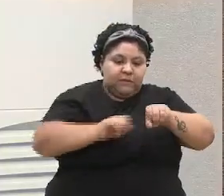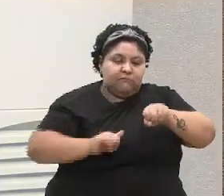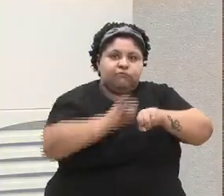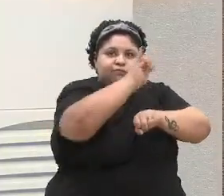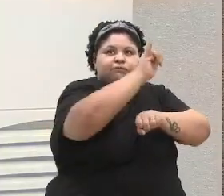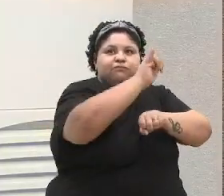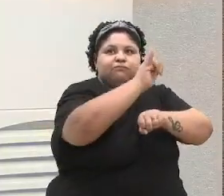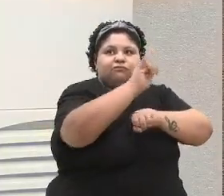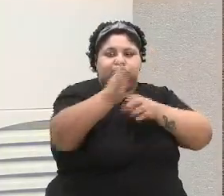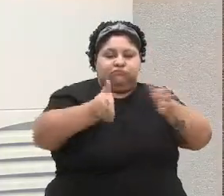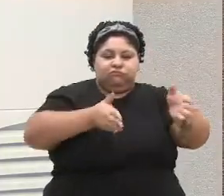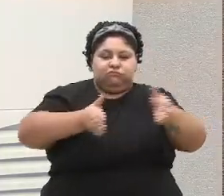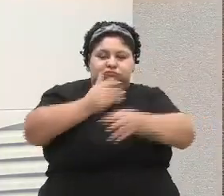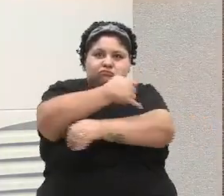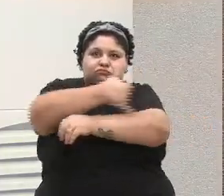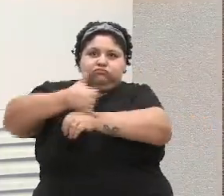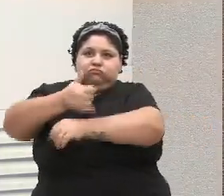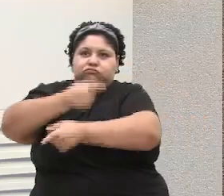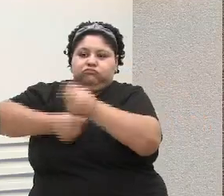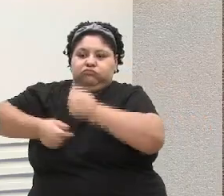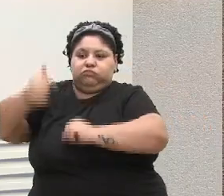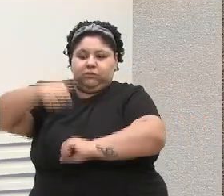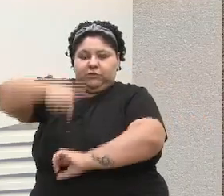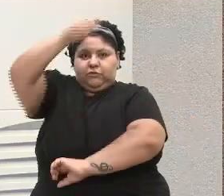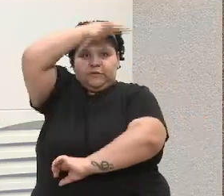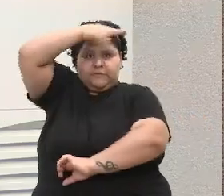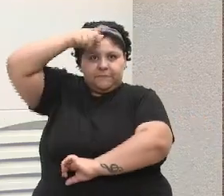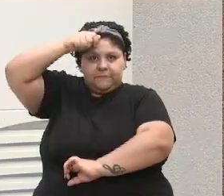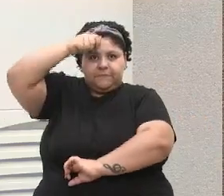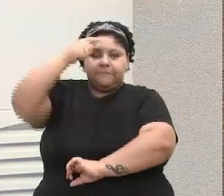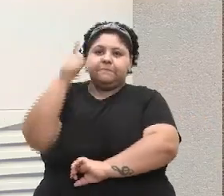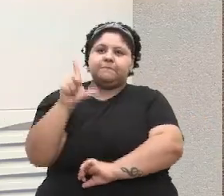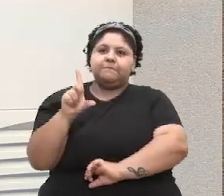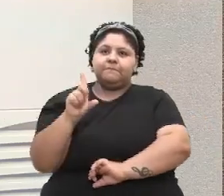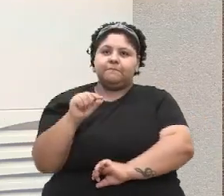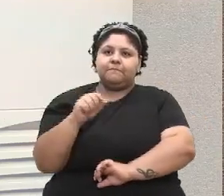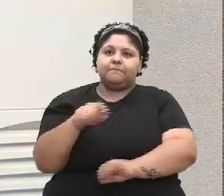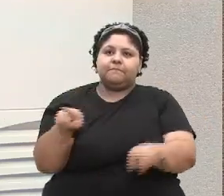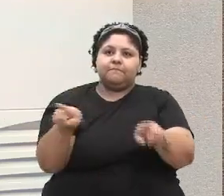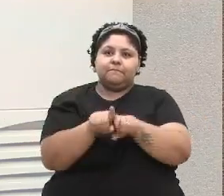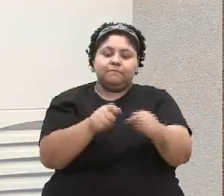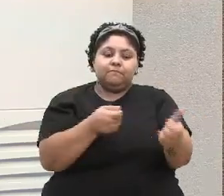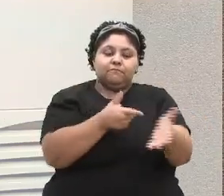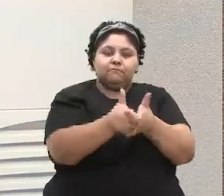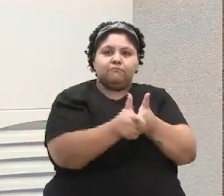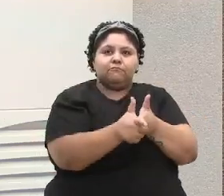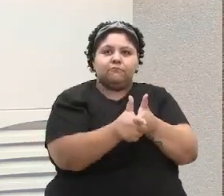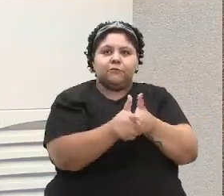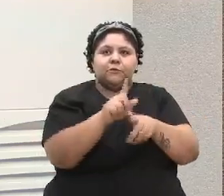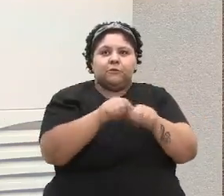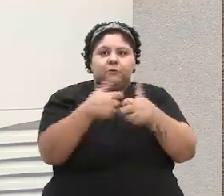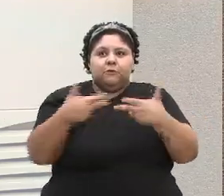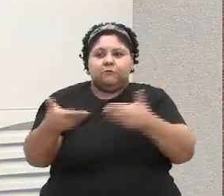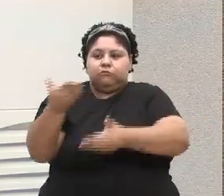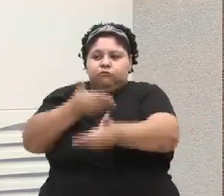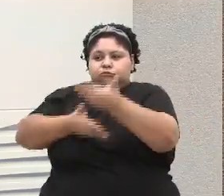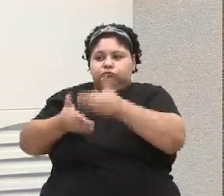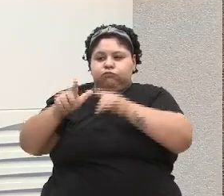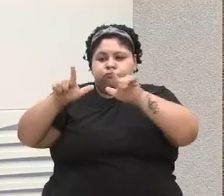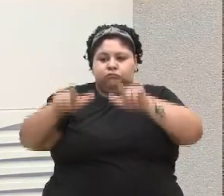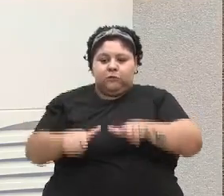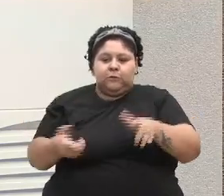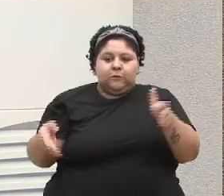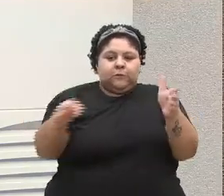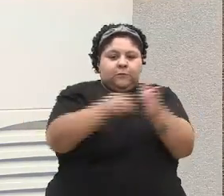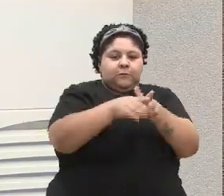no período em que passou a ser administrado pelo município de Caxias do Sul? 10. Houve a compra de algum equipamento destinado a atender as salas de embarque e desembarque do